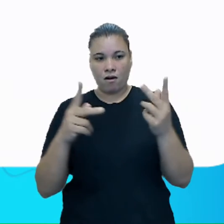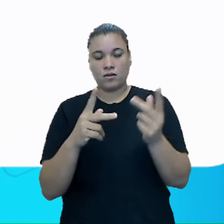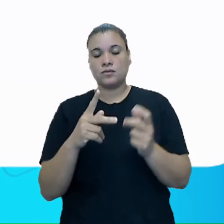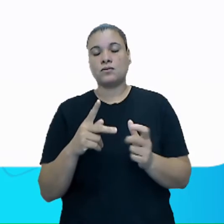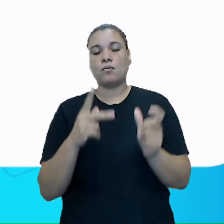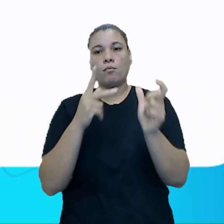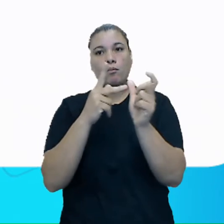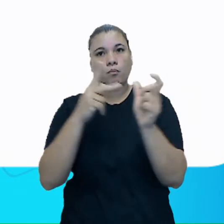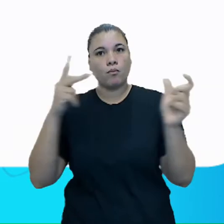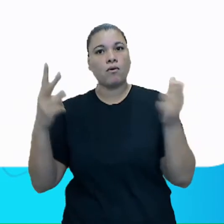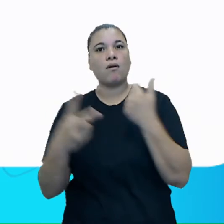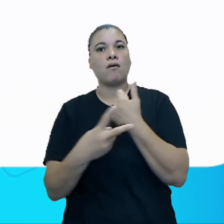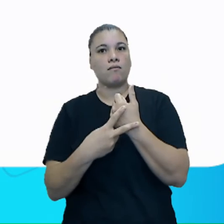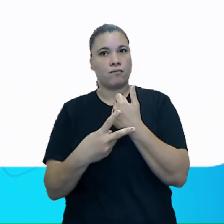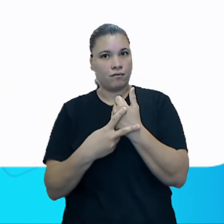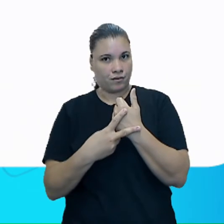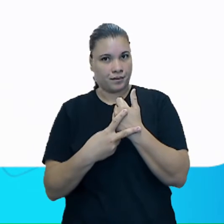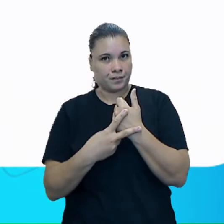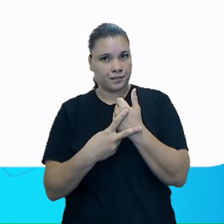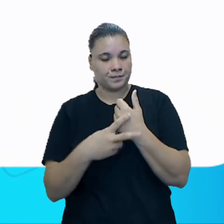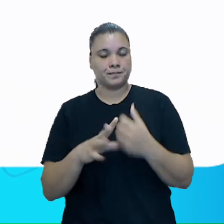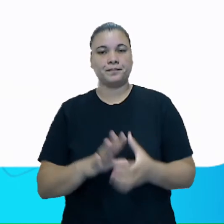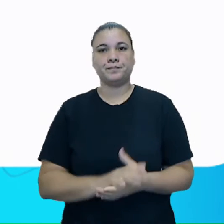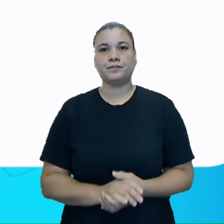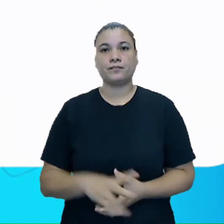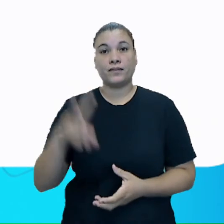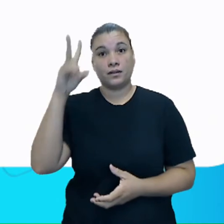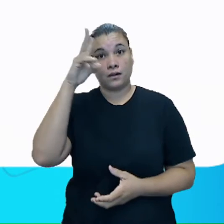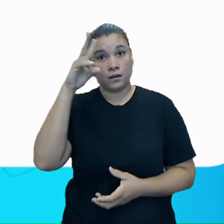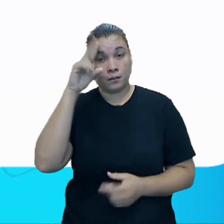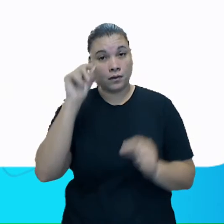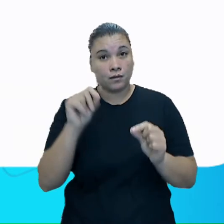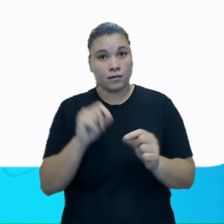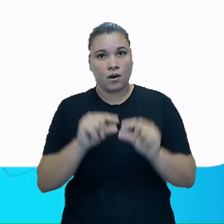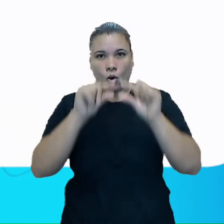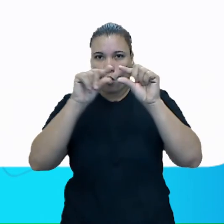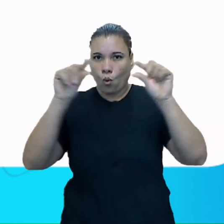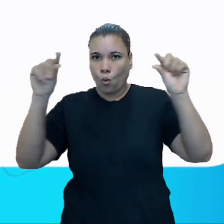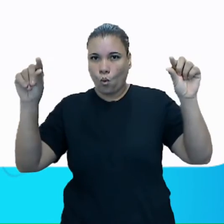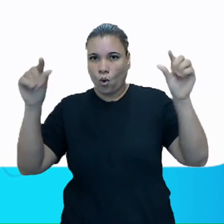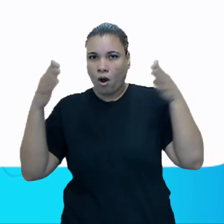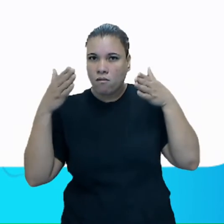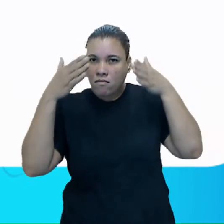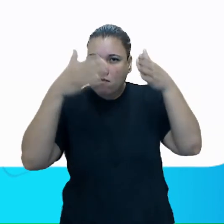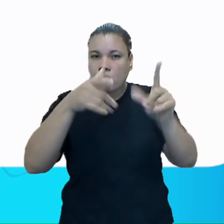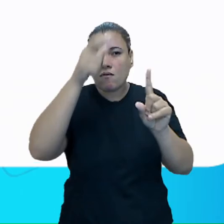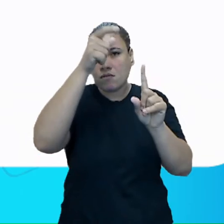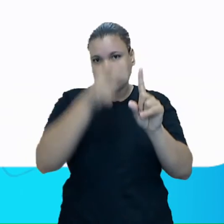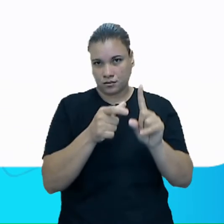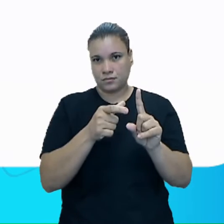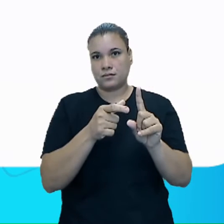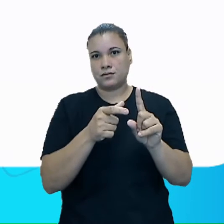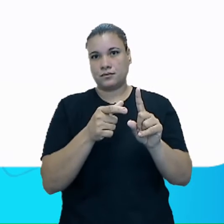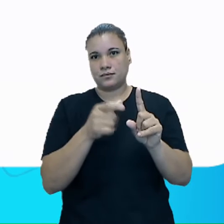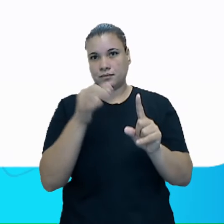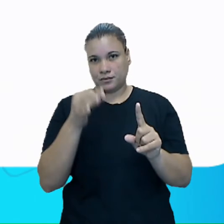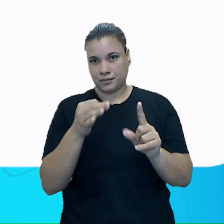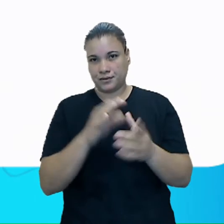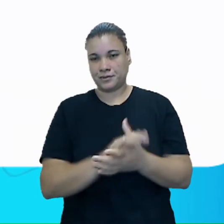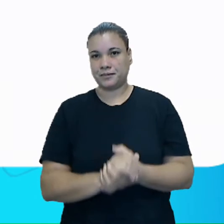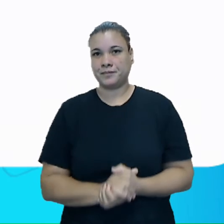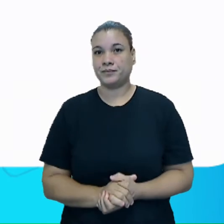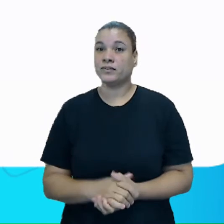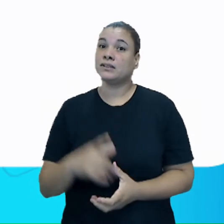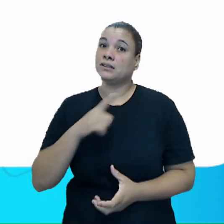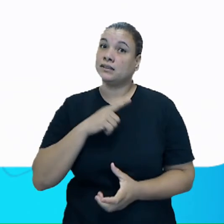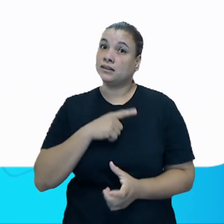Voltando, predicado é toda aquela oração que fala do sujeito. Lá no predicado, eu tenho um núcleo que